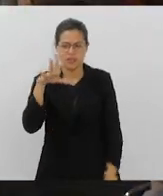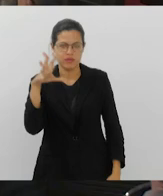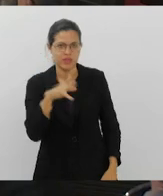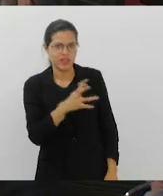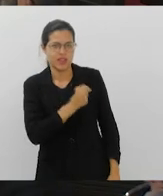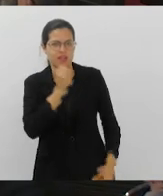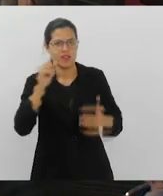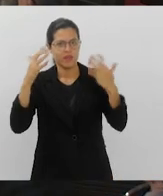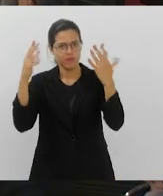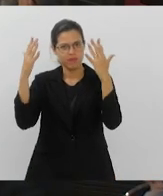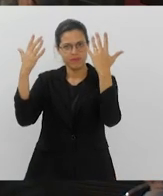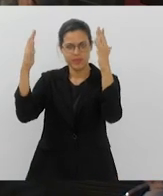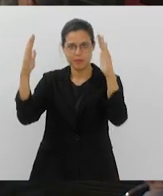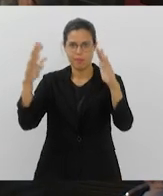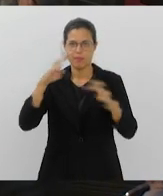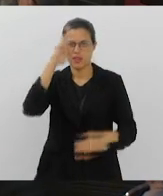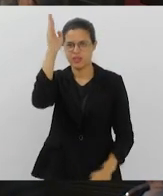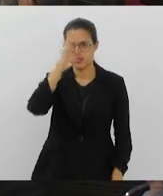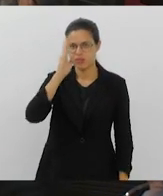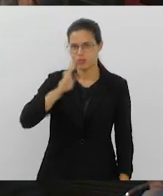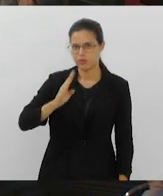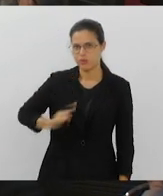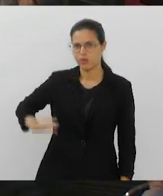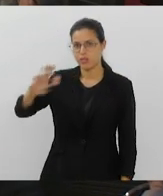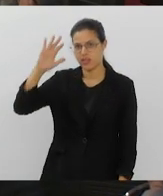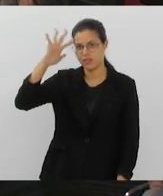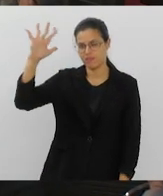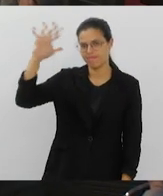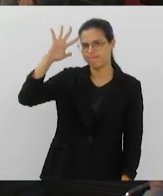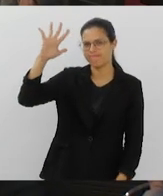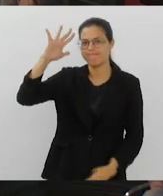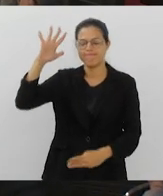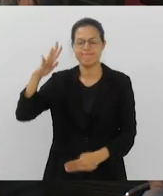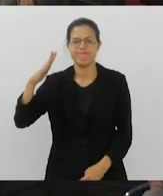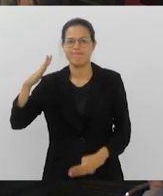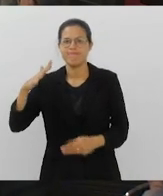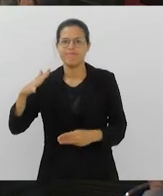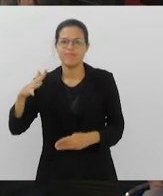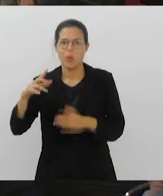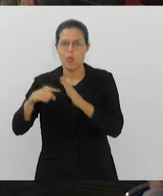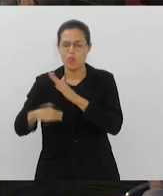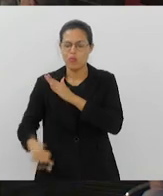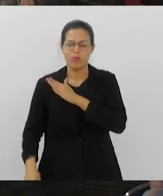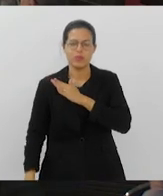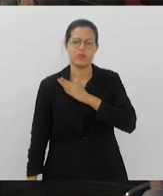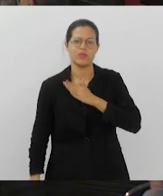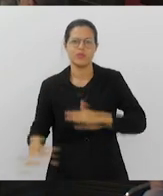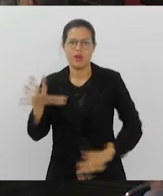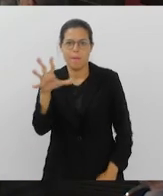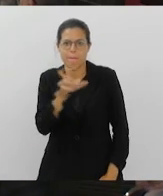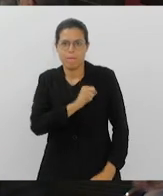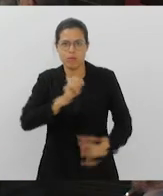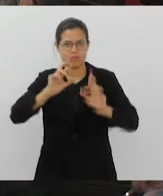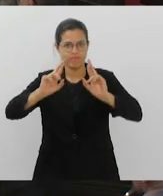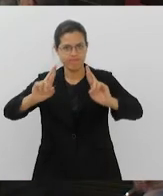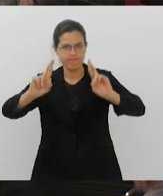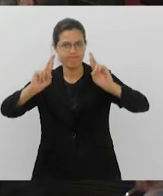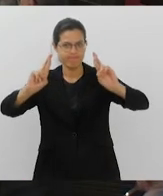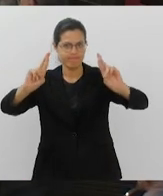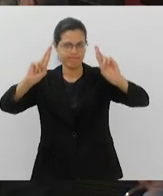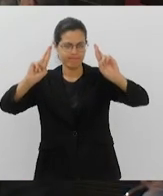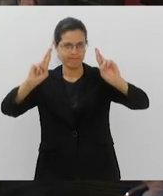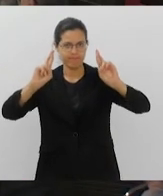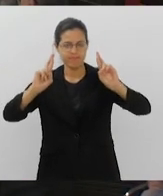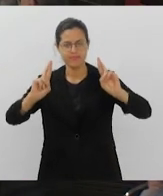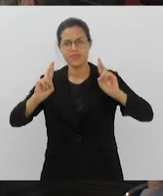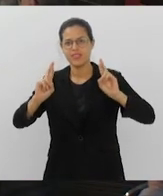salve, salve. Brasil, um sonho intenso, raio vívido, de amor e de esperança, terra